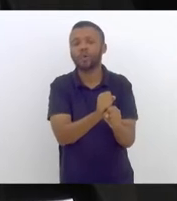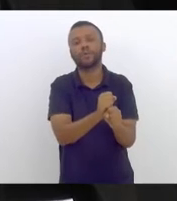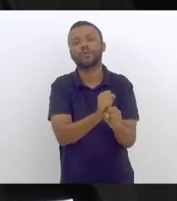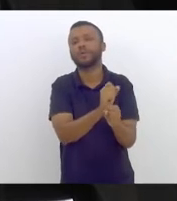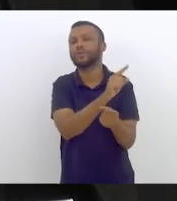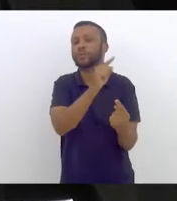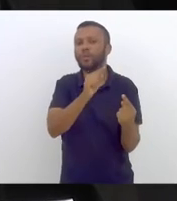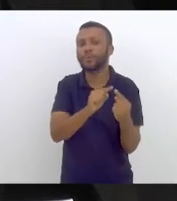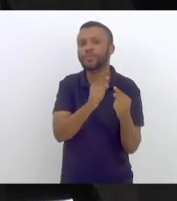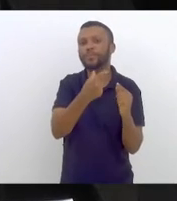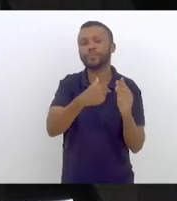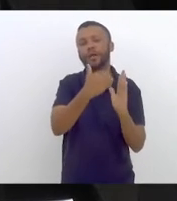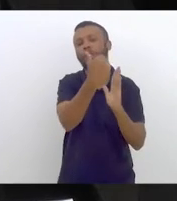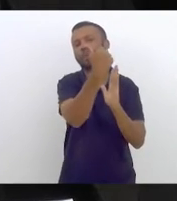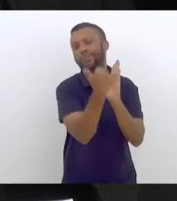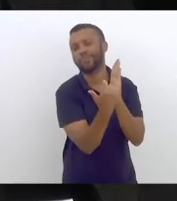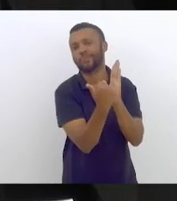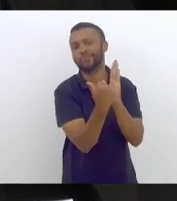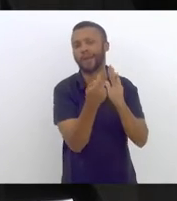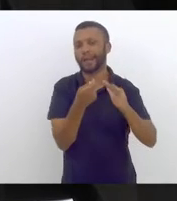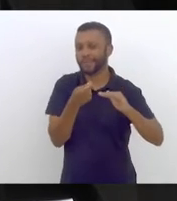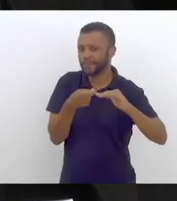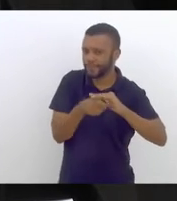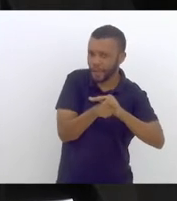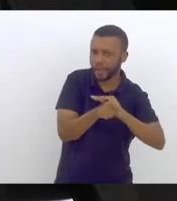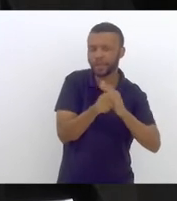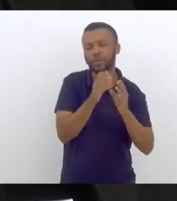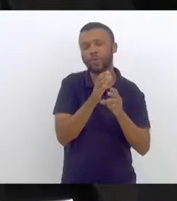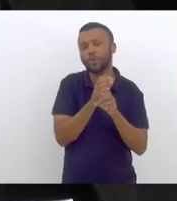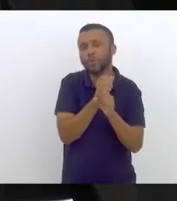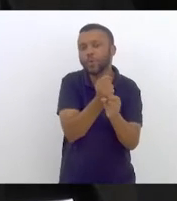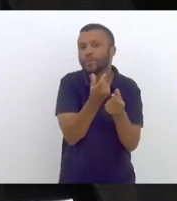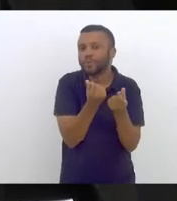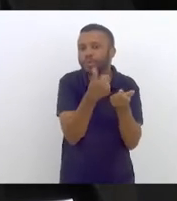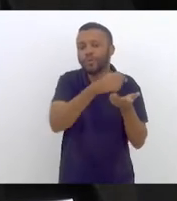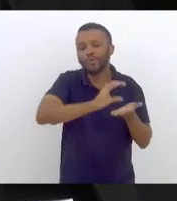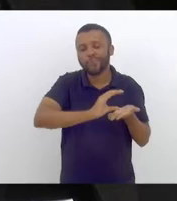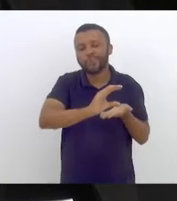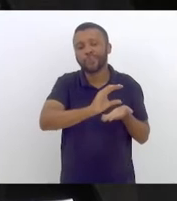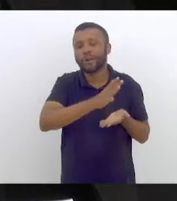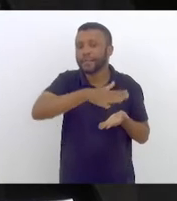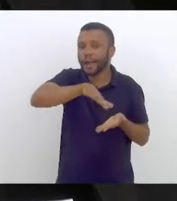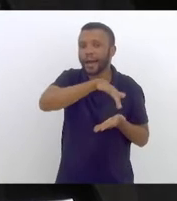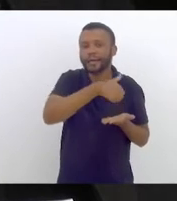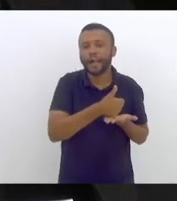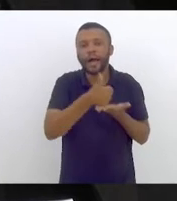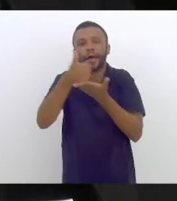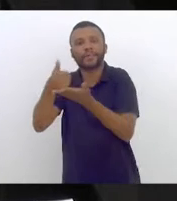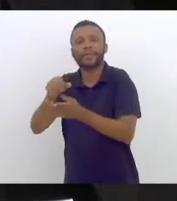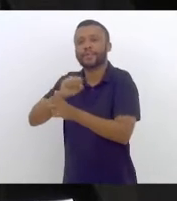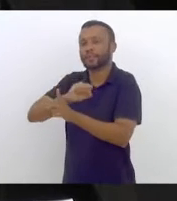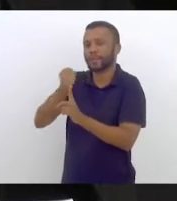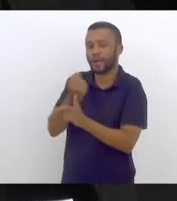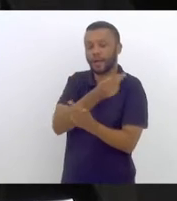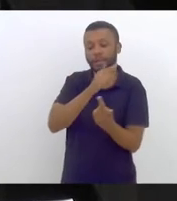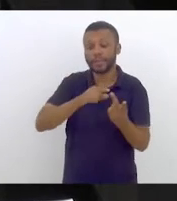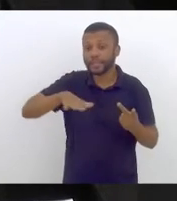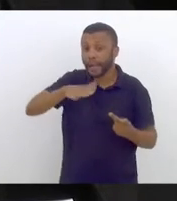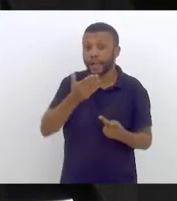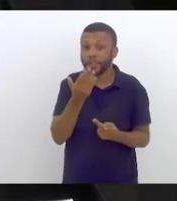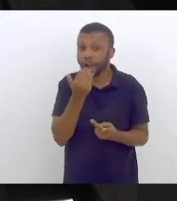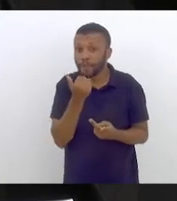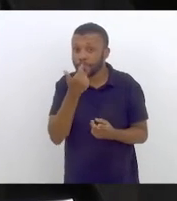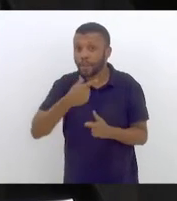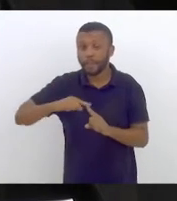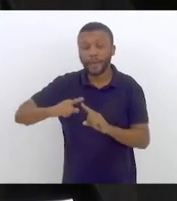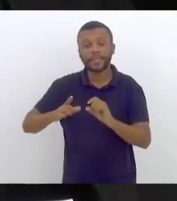reduz investimentos, que reduz orçamento, melhor dizendo, na área de assistência social e na área de alimentação e